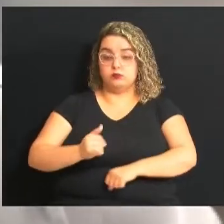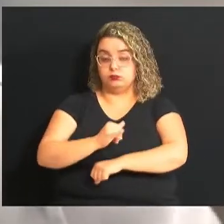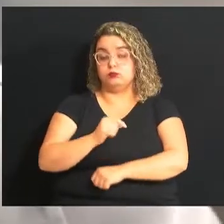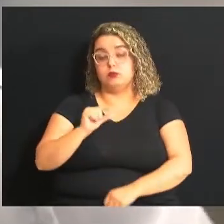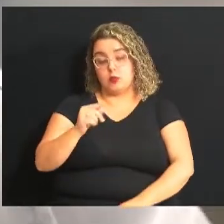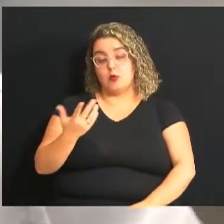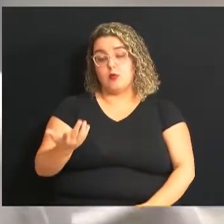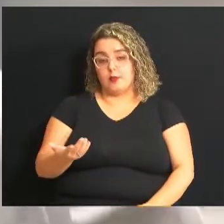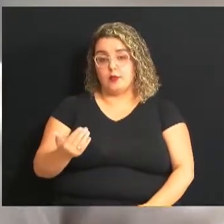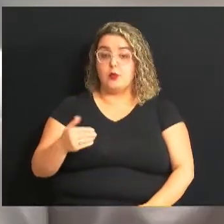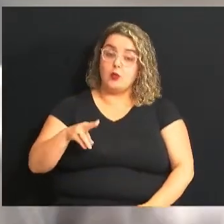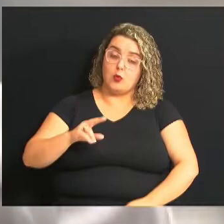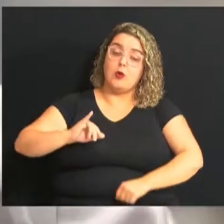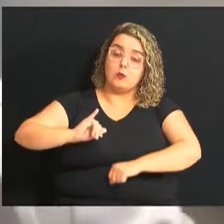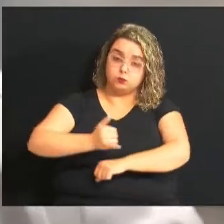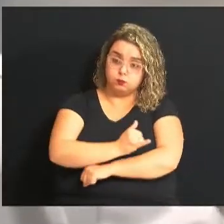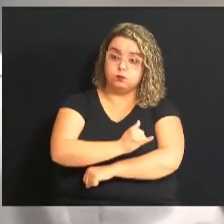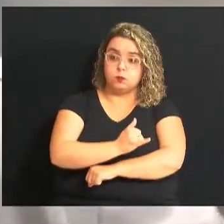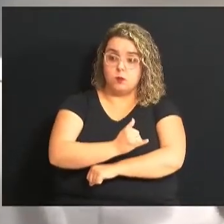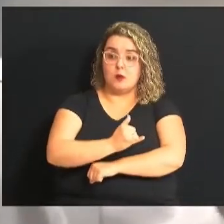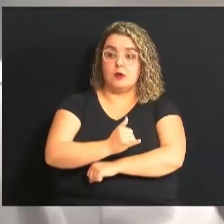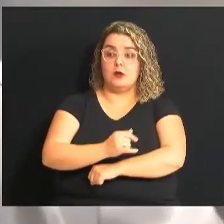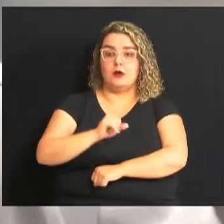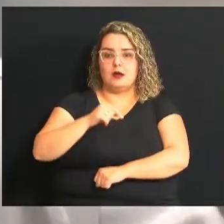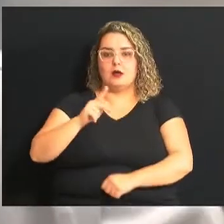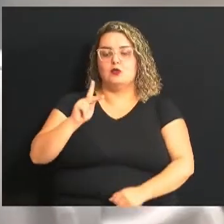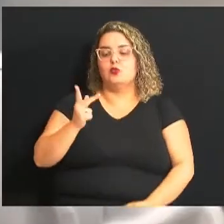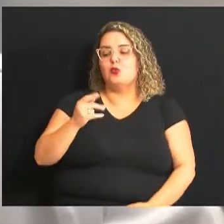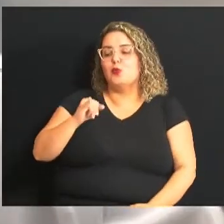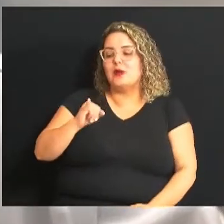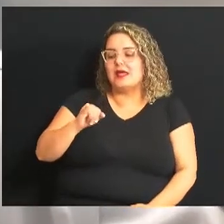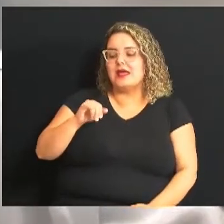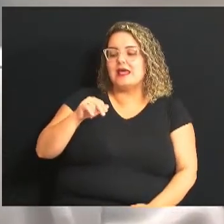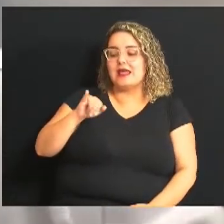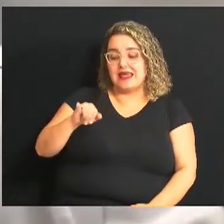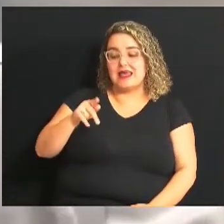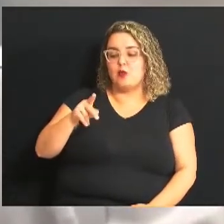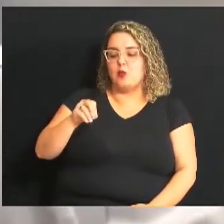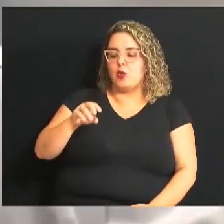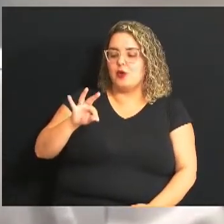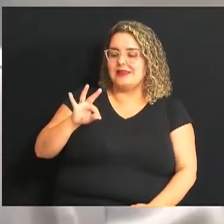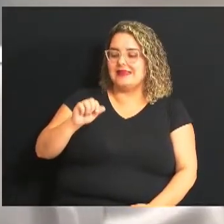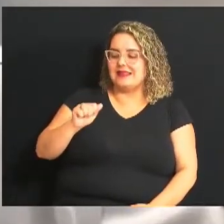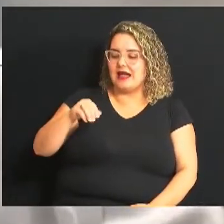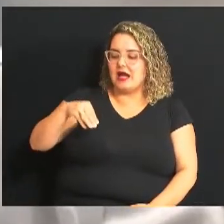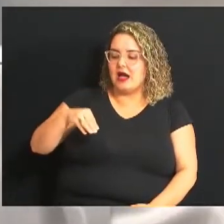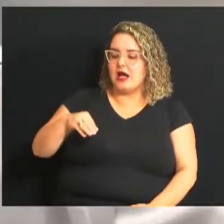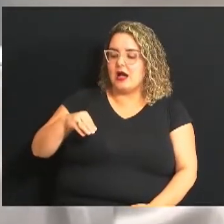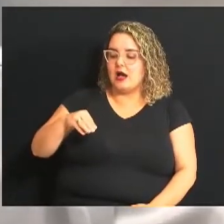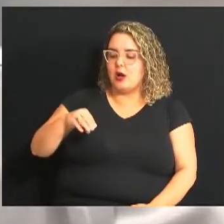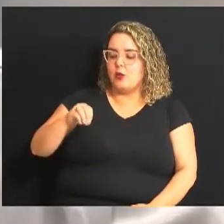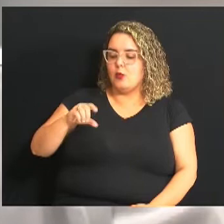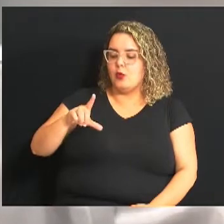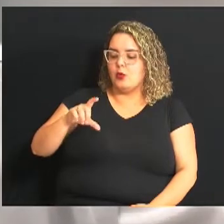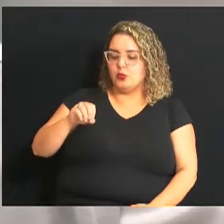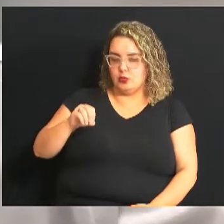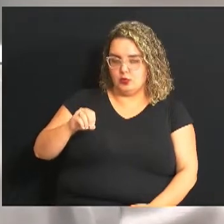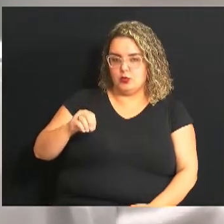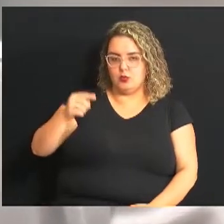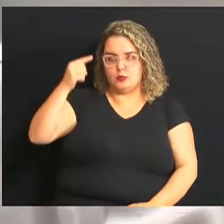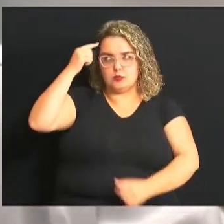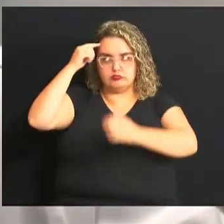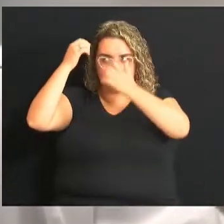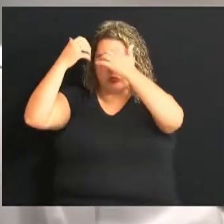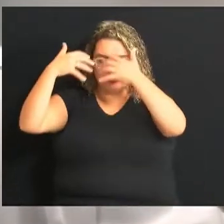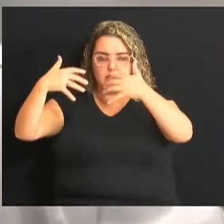está a nível do cérebro, a nível do hipotálamo, onde existe um centro regulador entre a sensação de